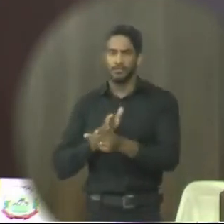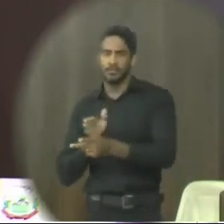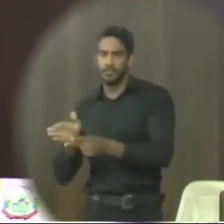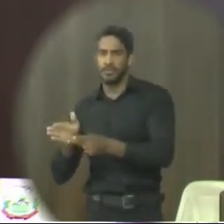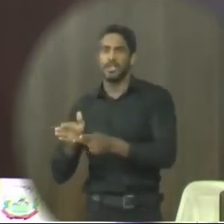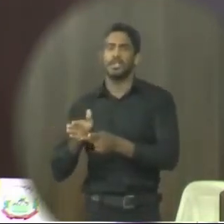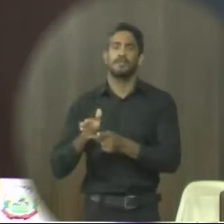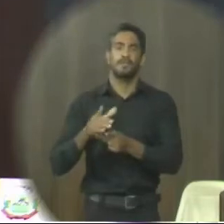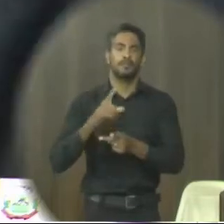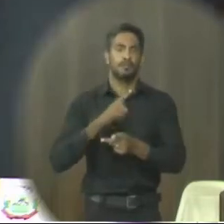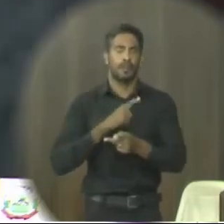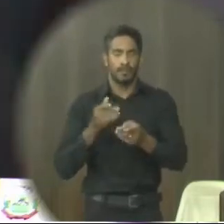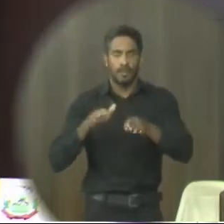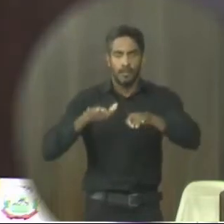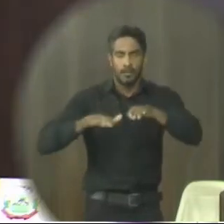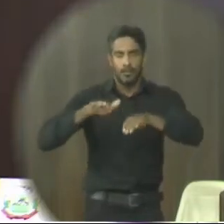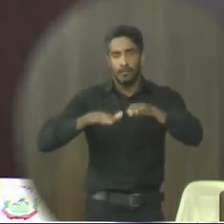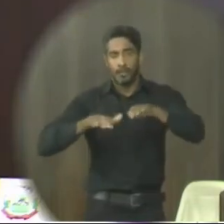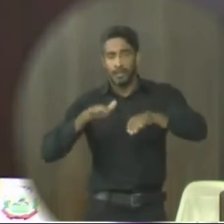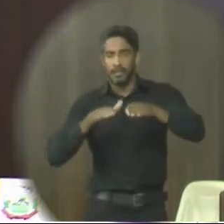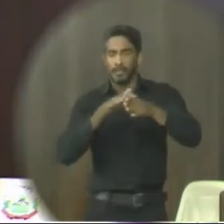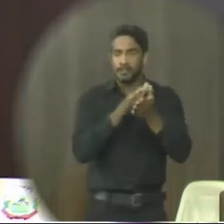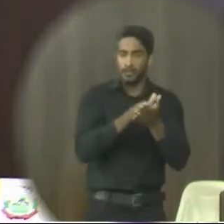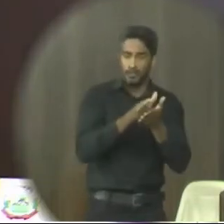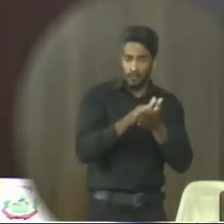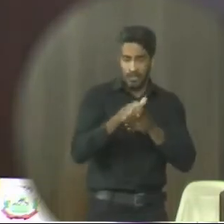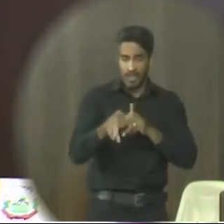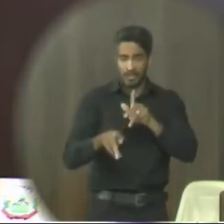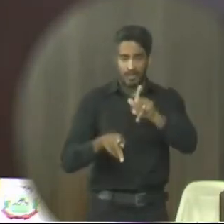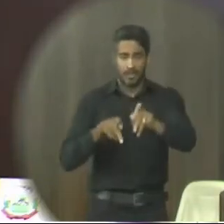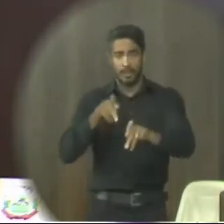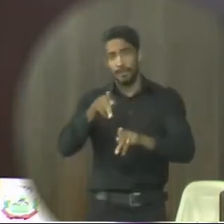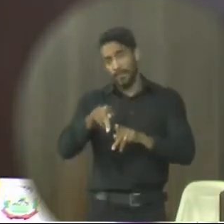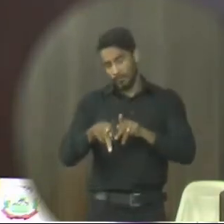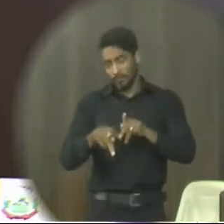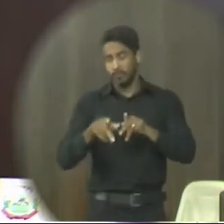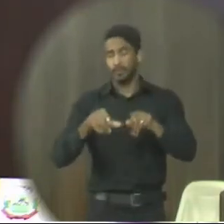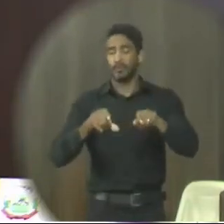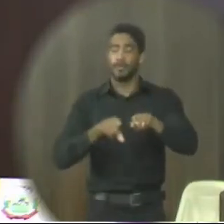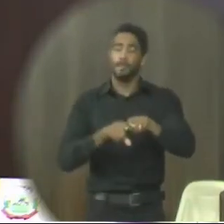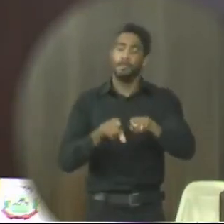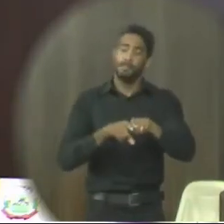finalidade de manter esse equilíbrio das contas públicas. Assim como o instituto diz,